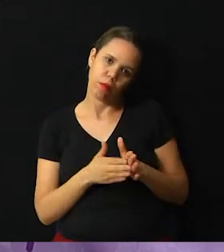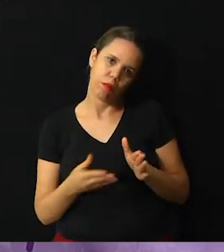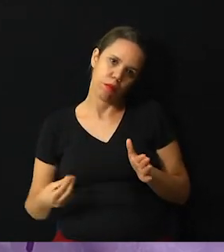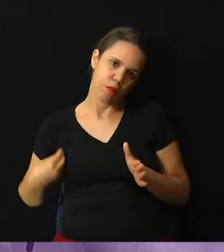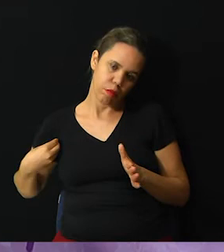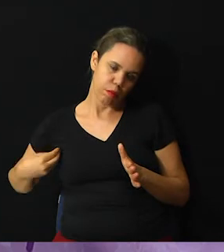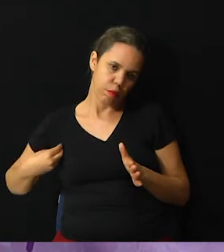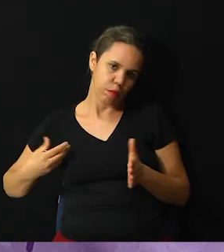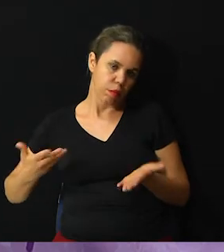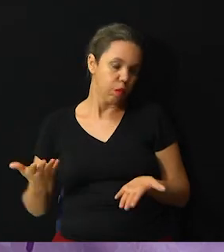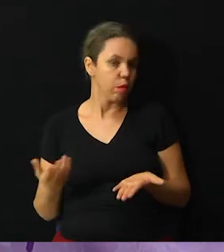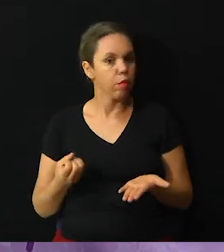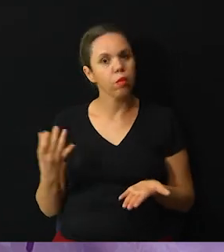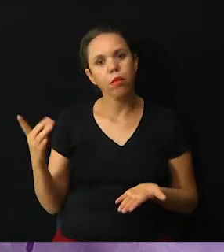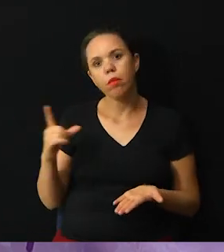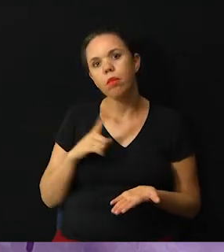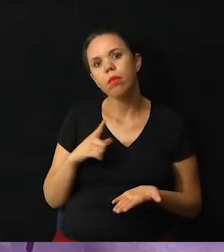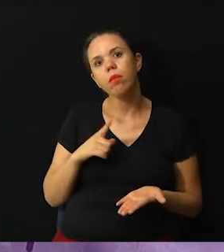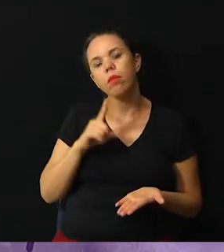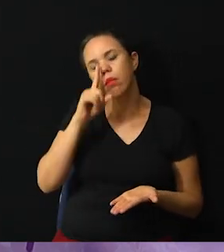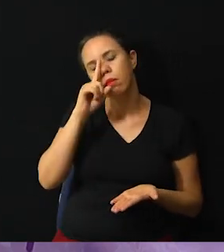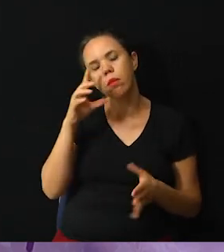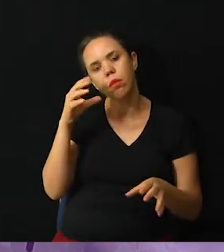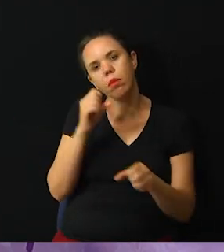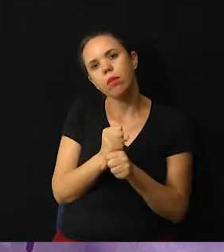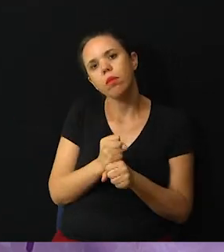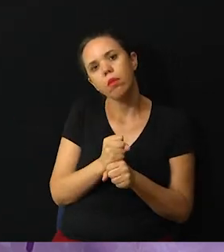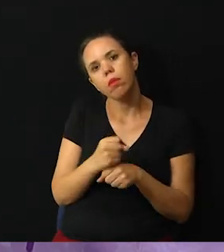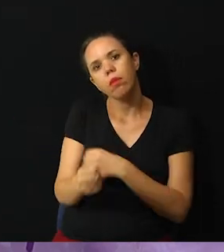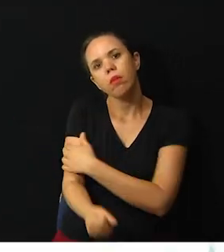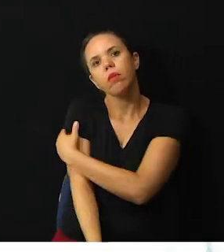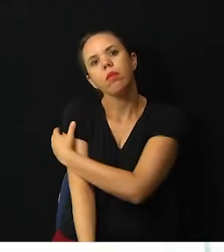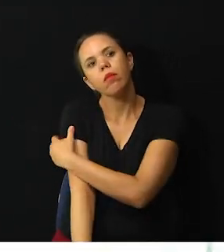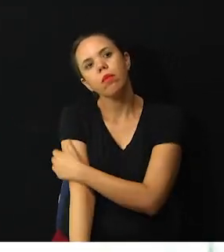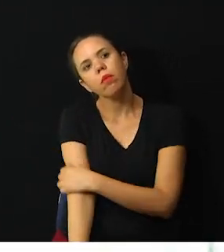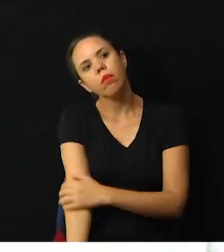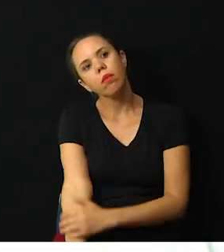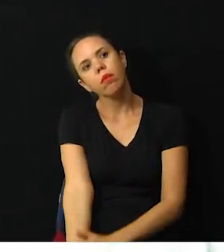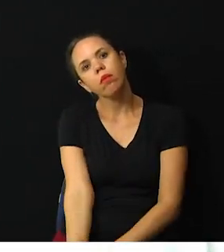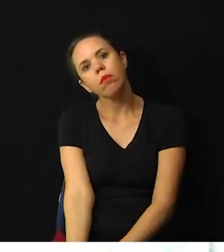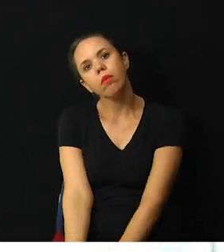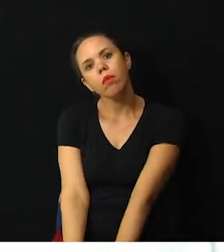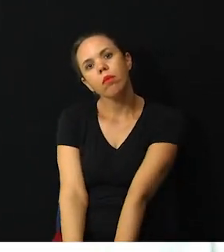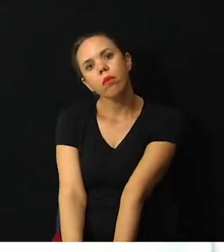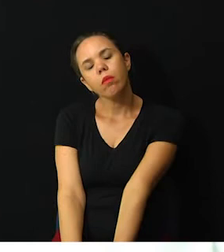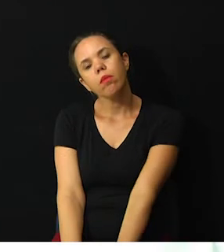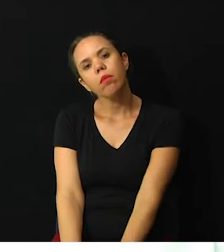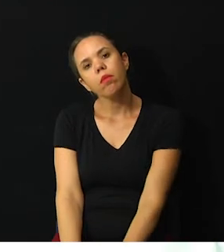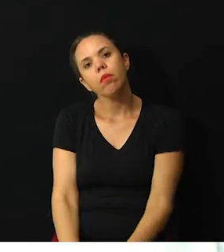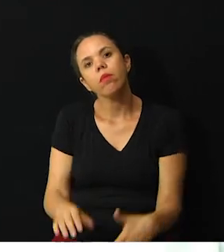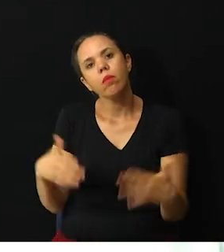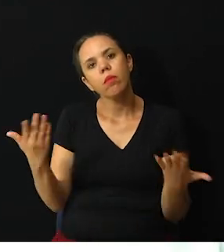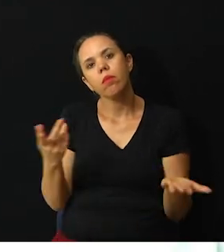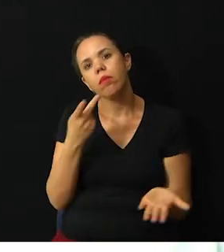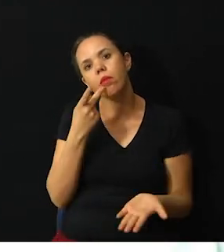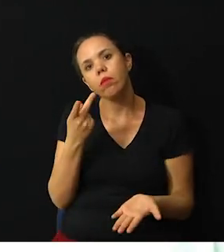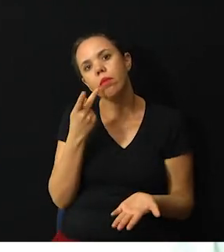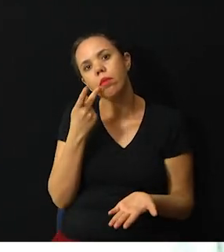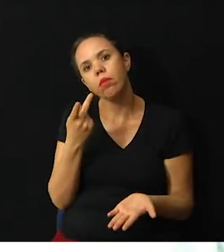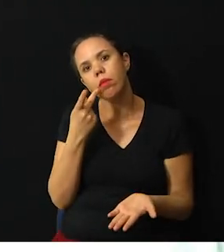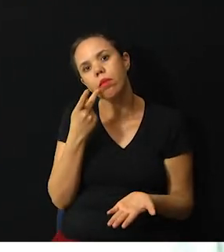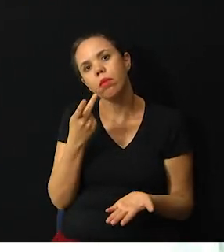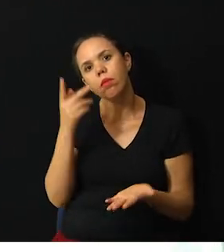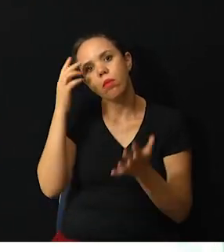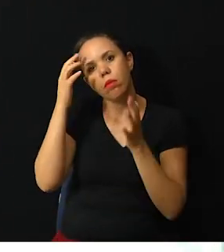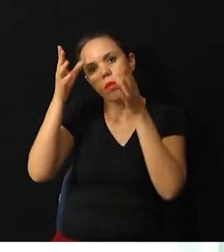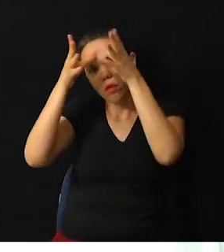tempo de vida e do quanto que você tem de risco acumulado por causa de outras questões. E doutora, quando a gente fala aí